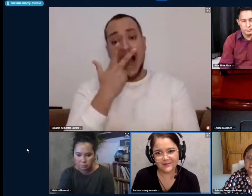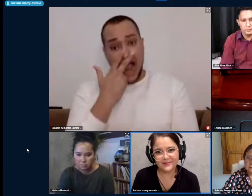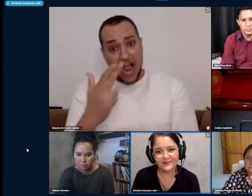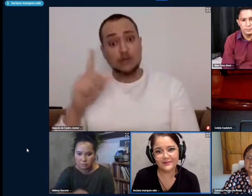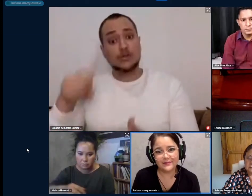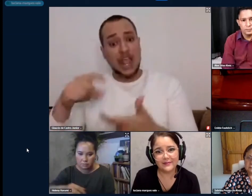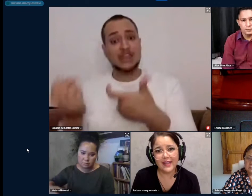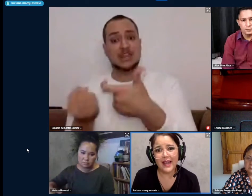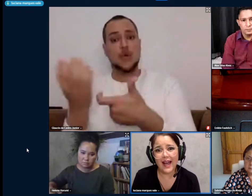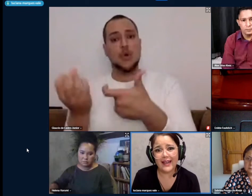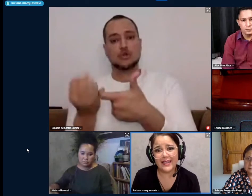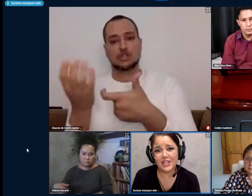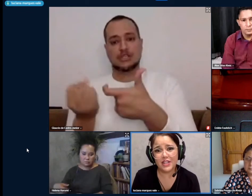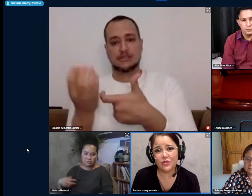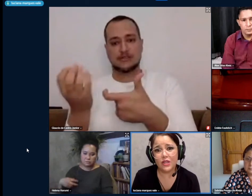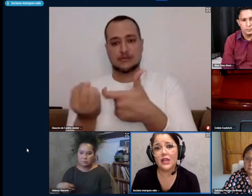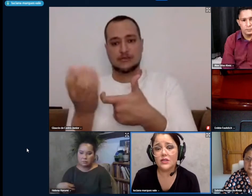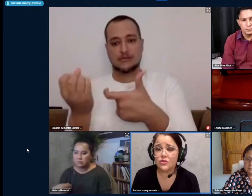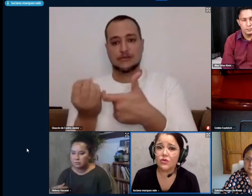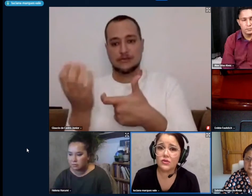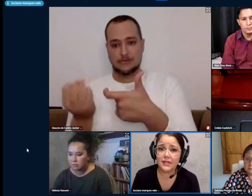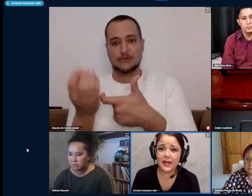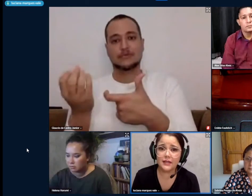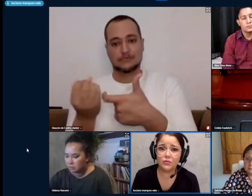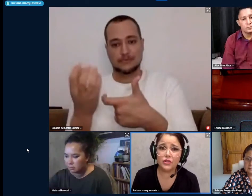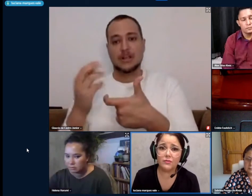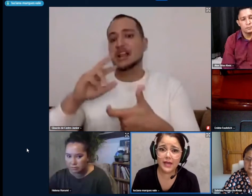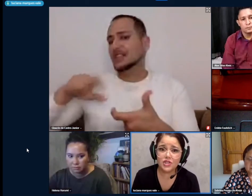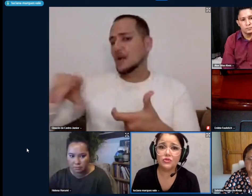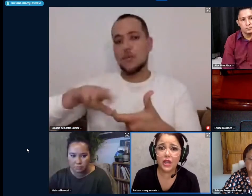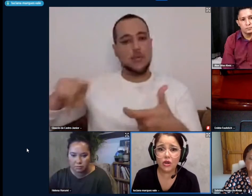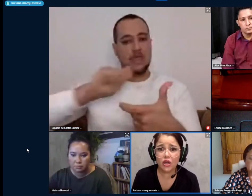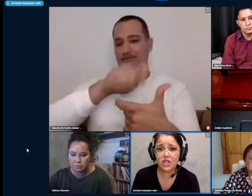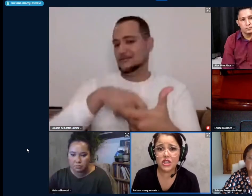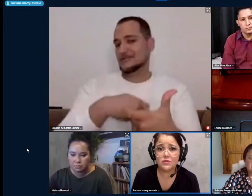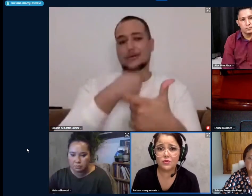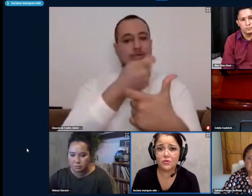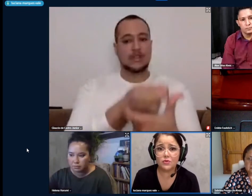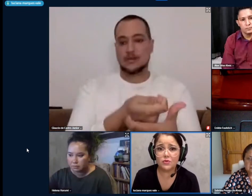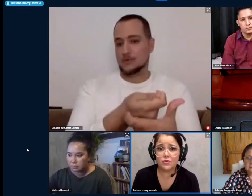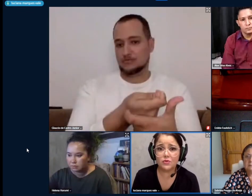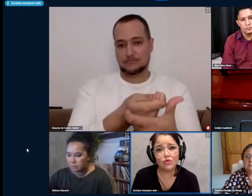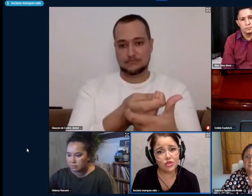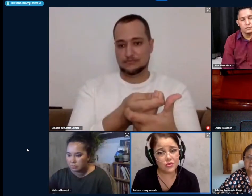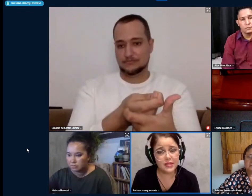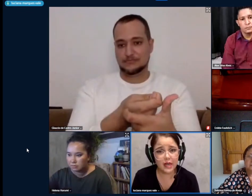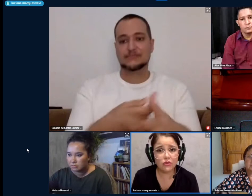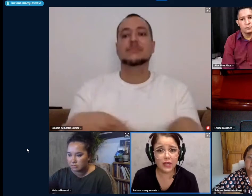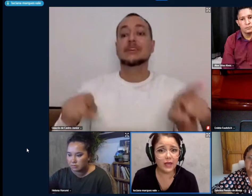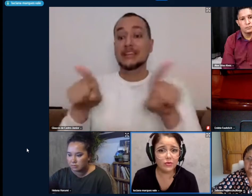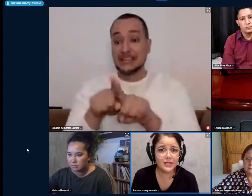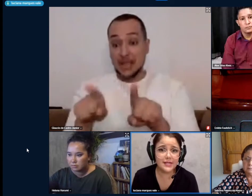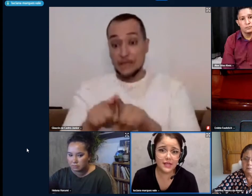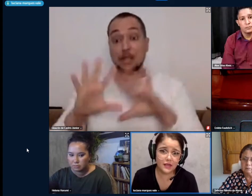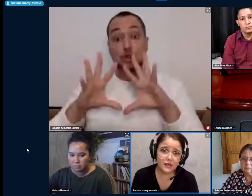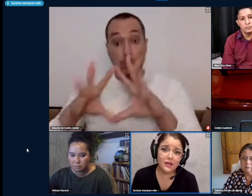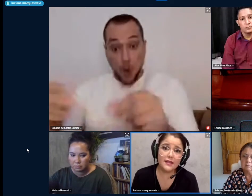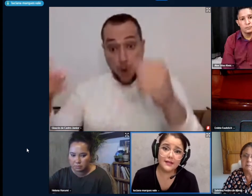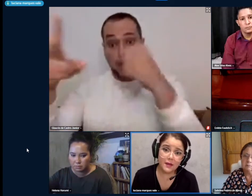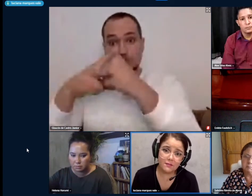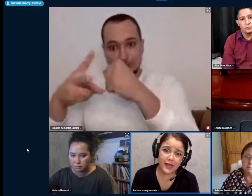apagar. Acredito que isso se trata muito mais de um neologismo e não de um sinal termo em